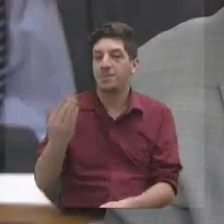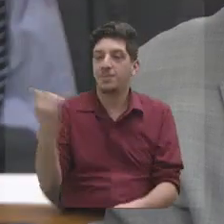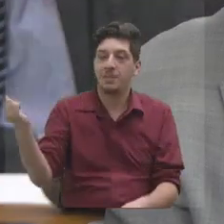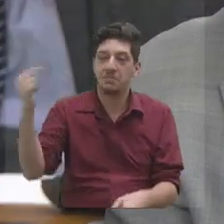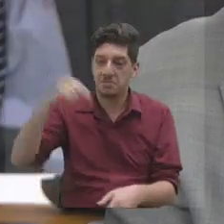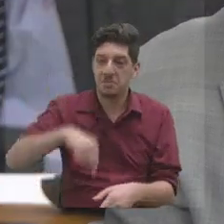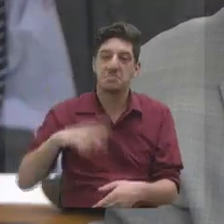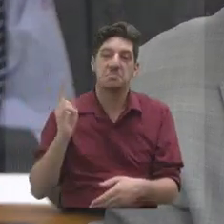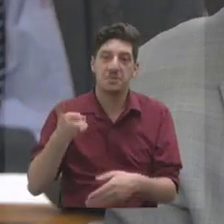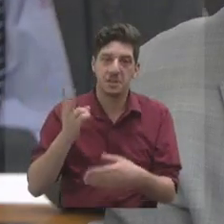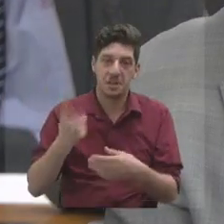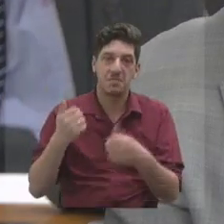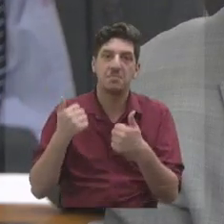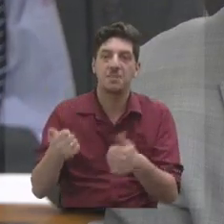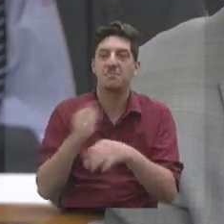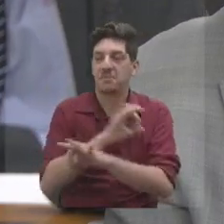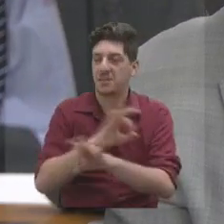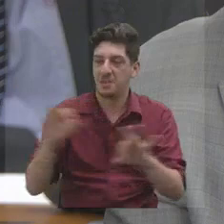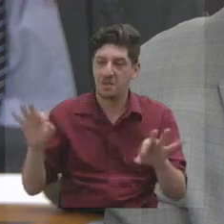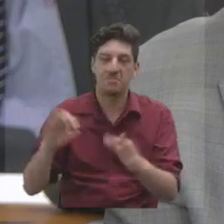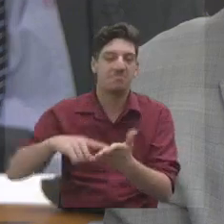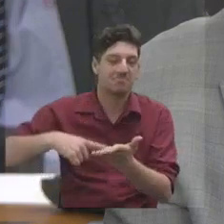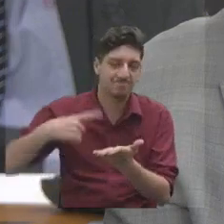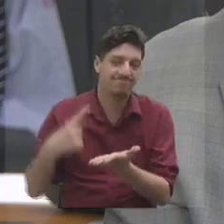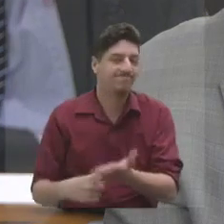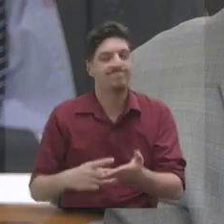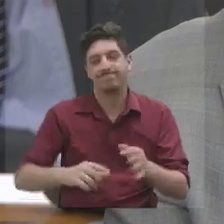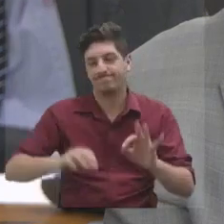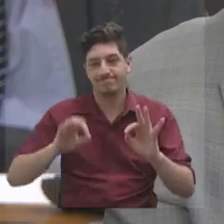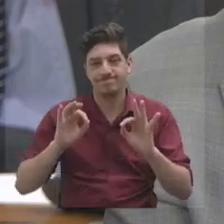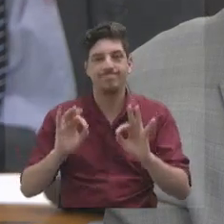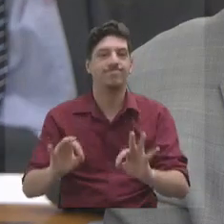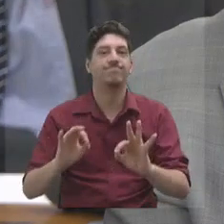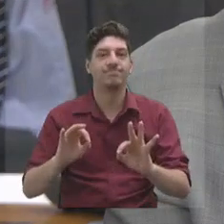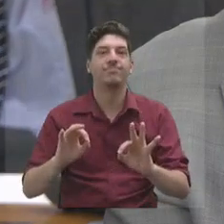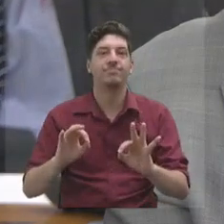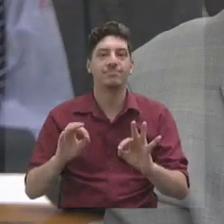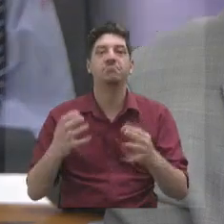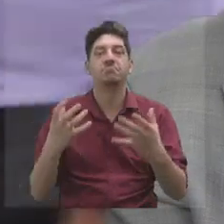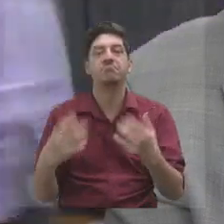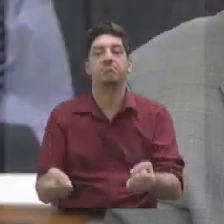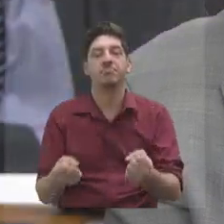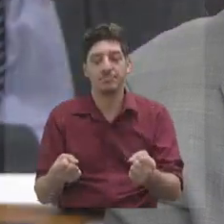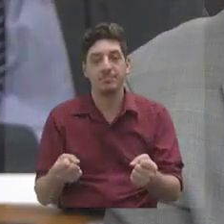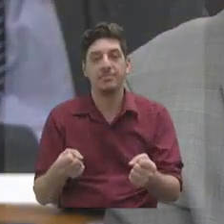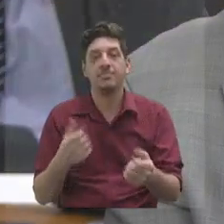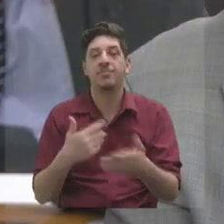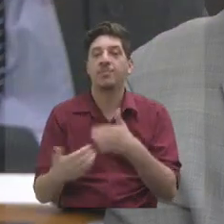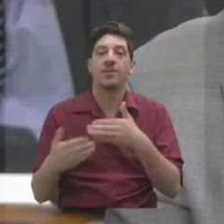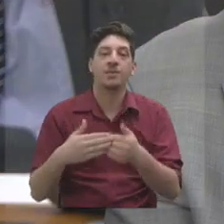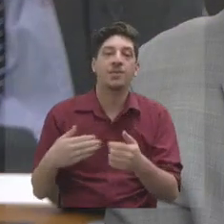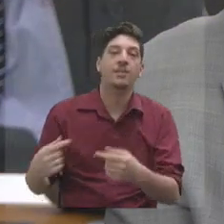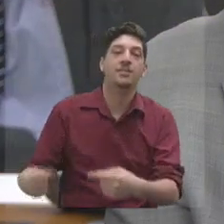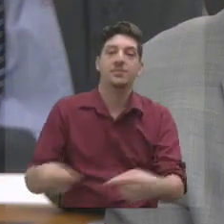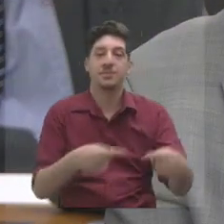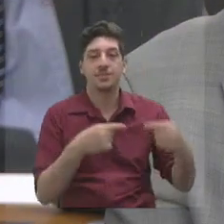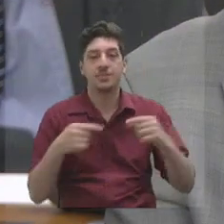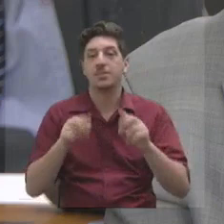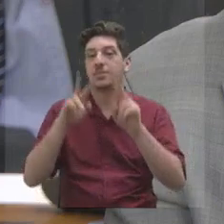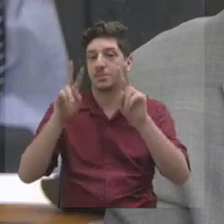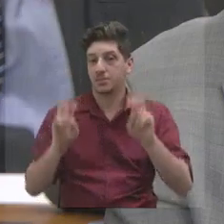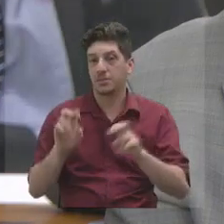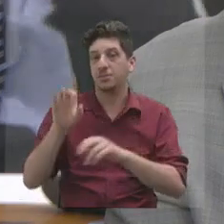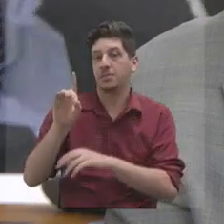de forma extremamente aberto a qualquer discussão no que se diz respeito ao Dr e